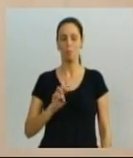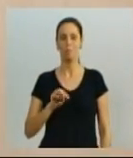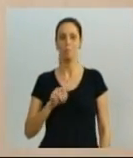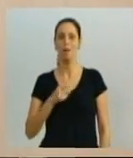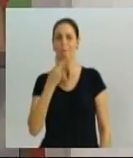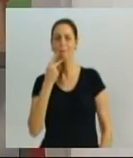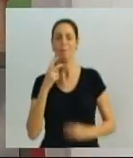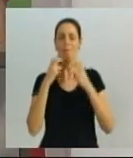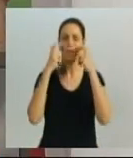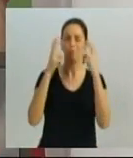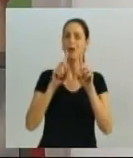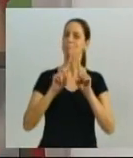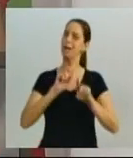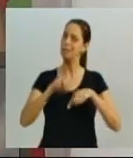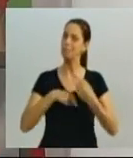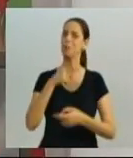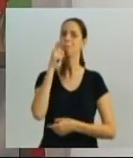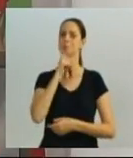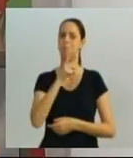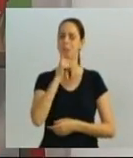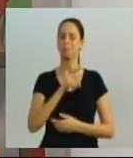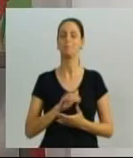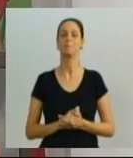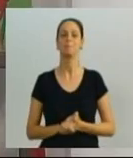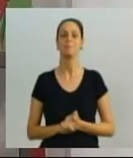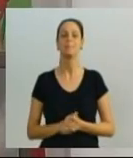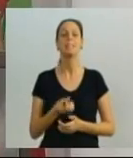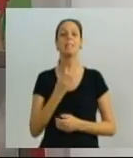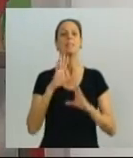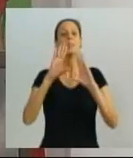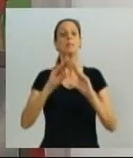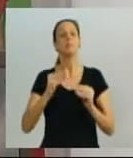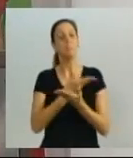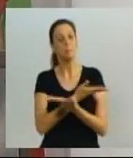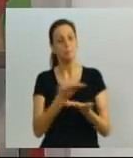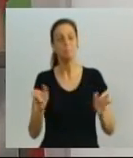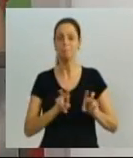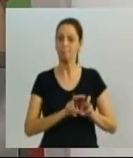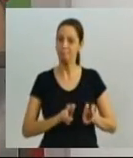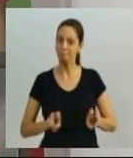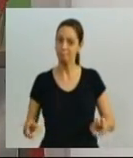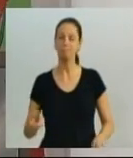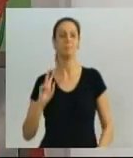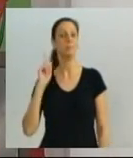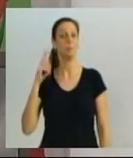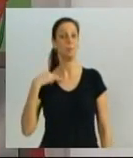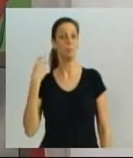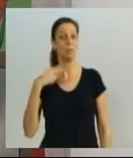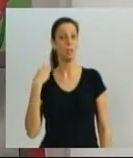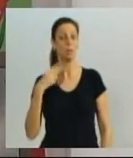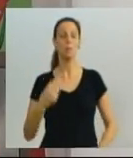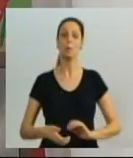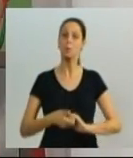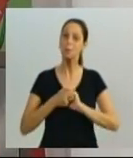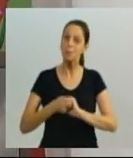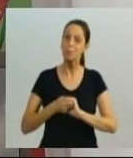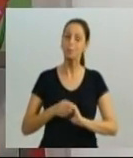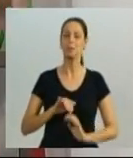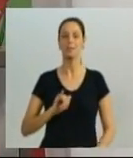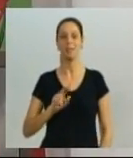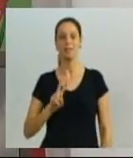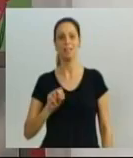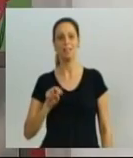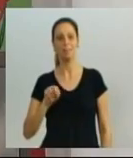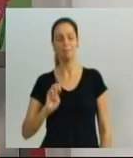contigo. Obrigado, presidente. Boa noite, presidente, demais membros da mesa, os vereadores. Cumprimento a dona Ivone,